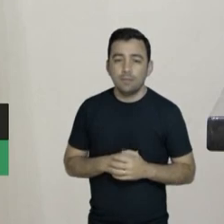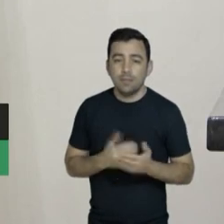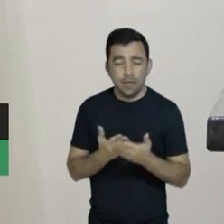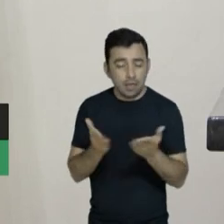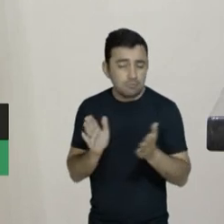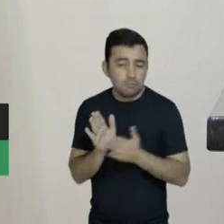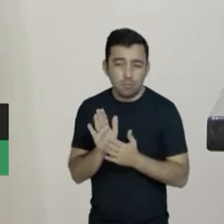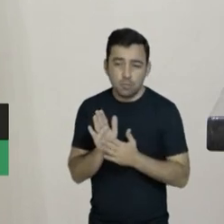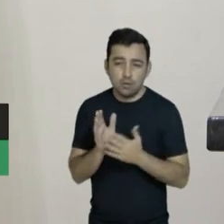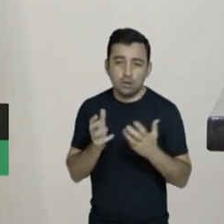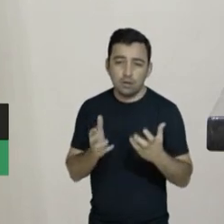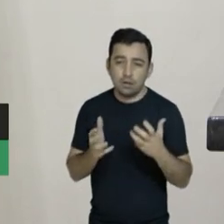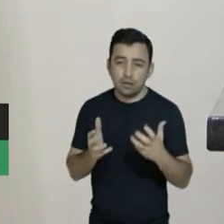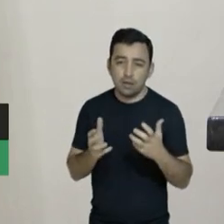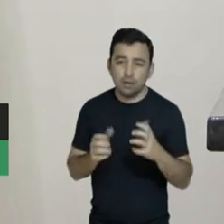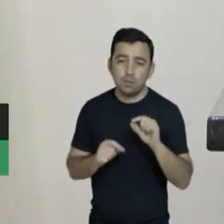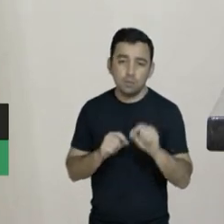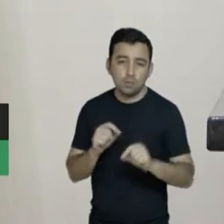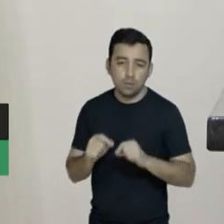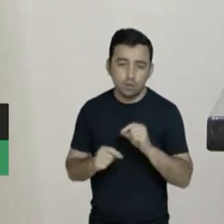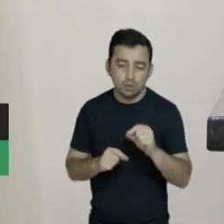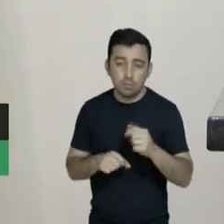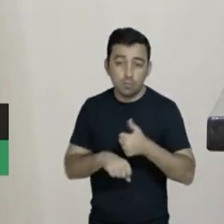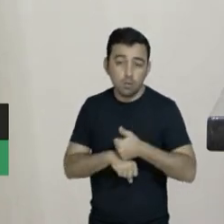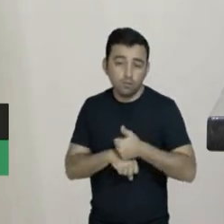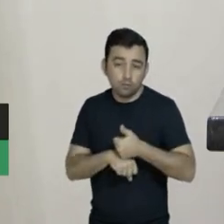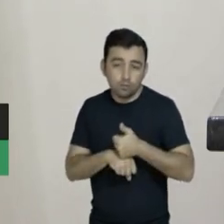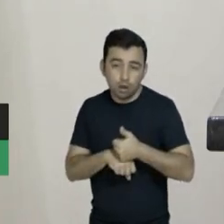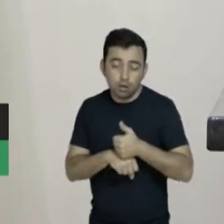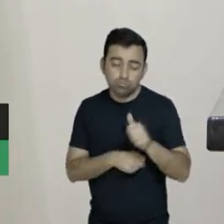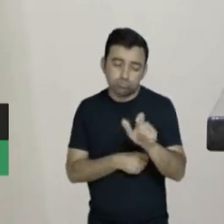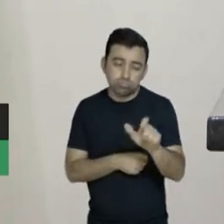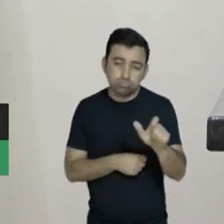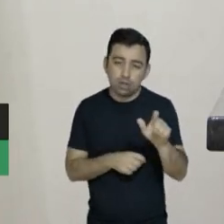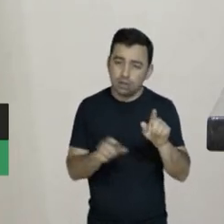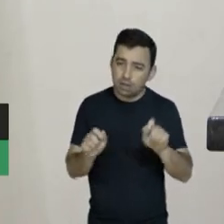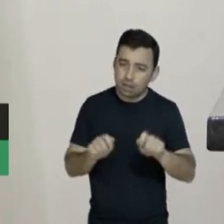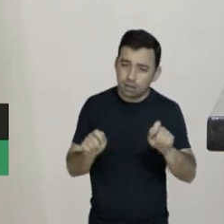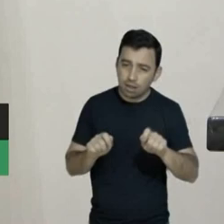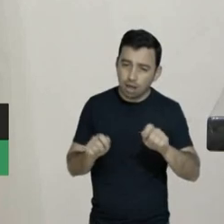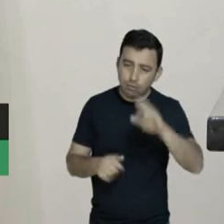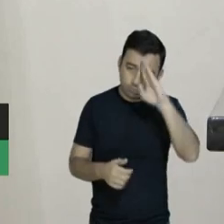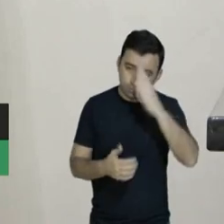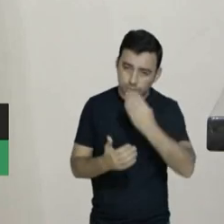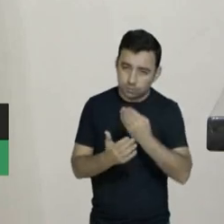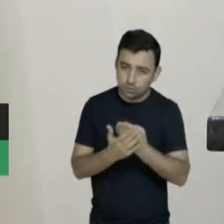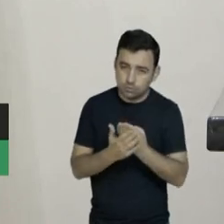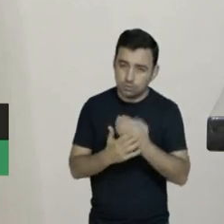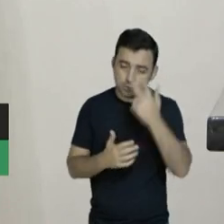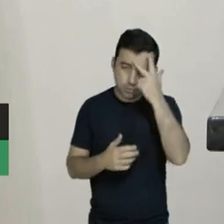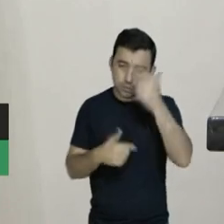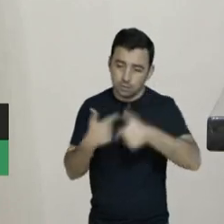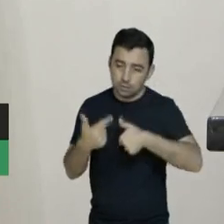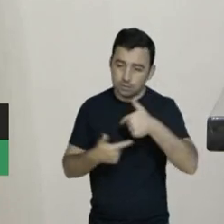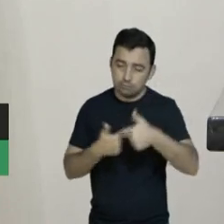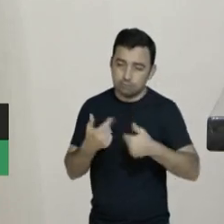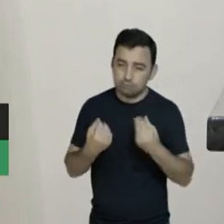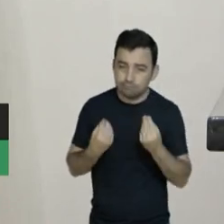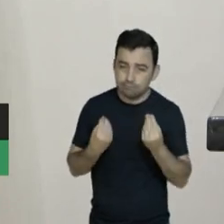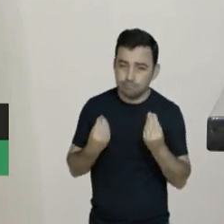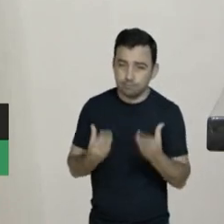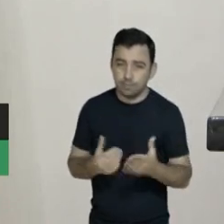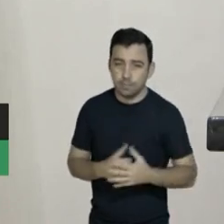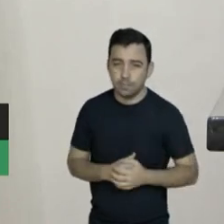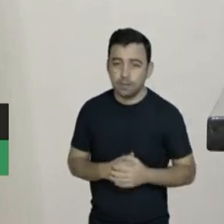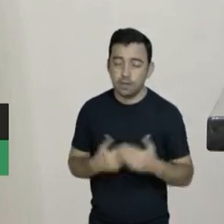bem dotar da sociedade de profissionais que possam honrar a confiabilidade daqueles trabalhos que lhes são entregues.